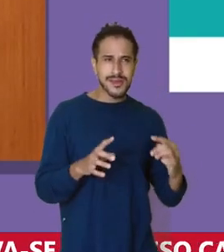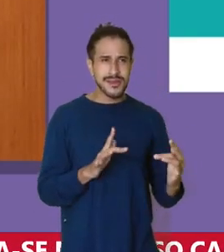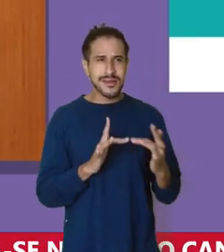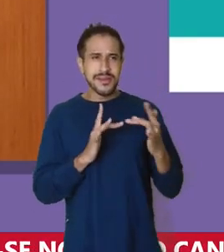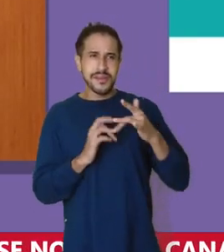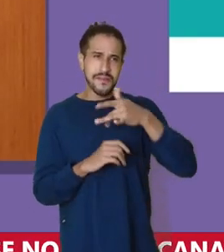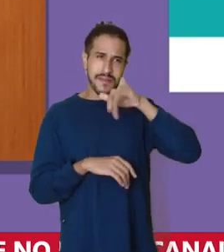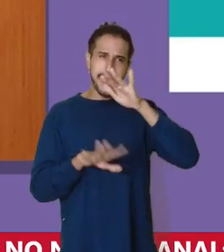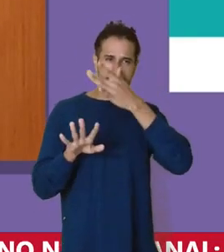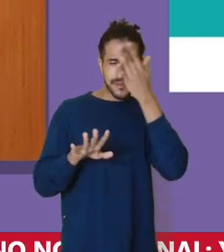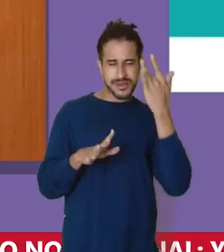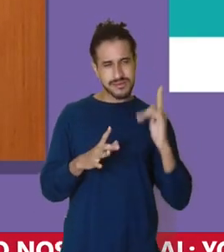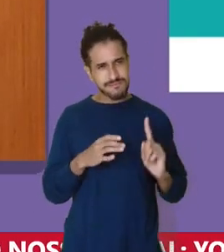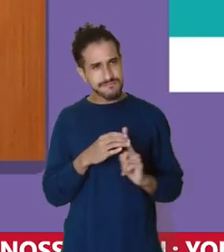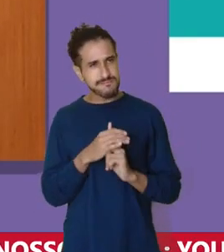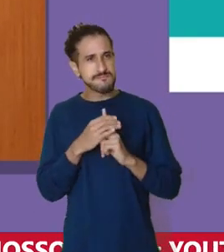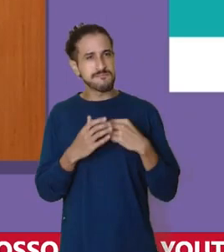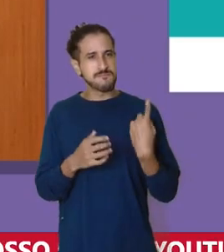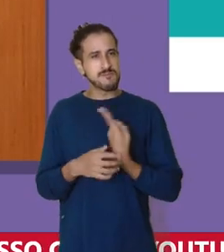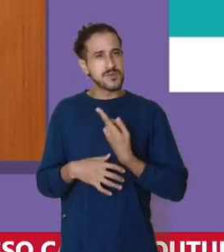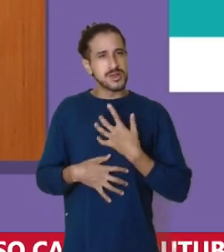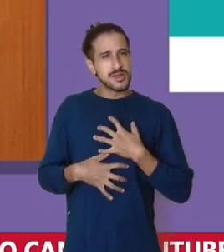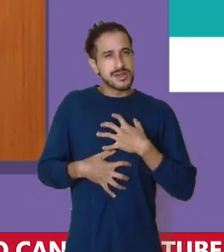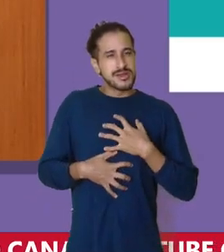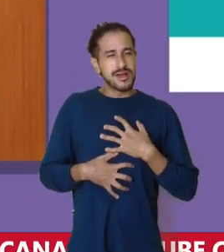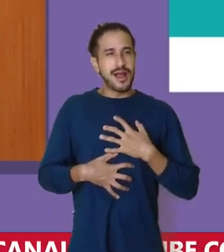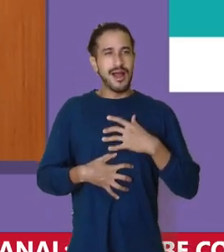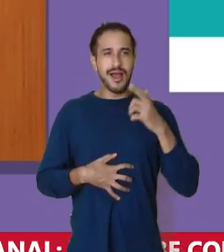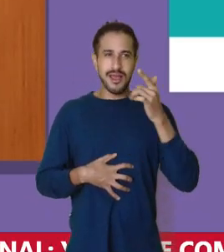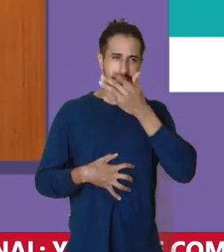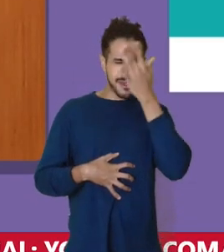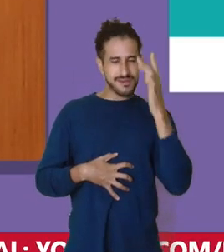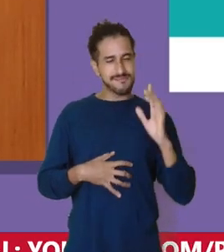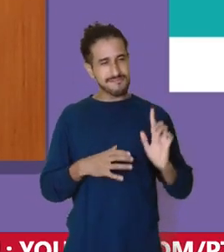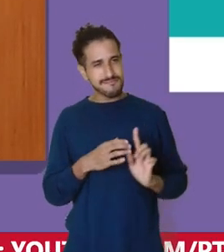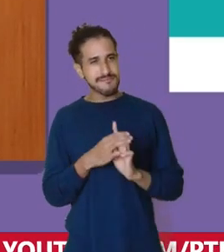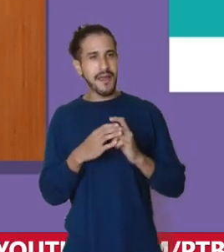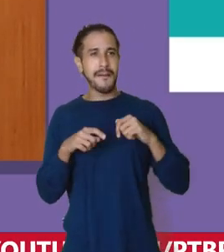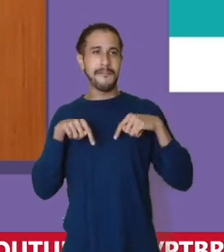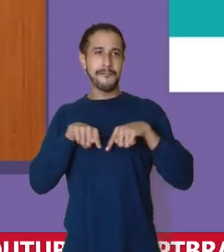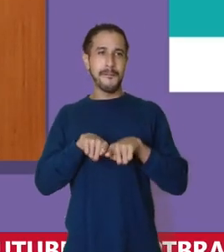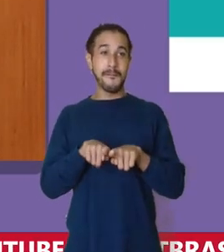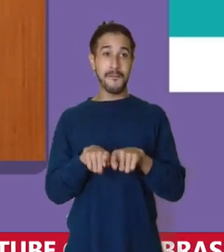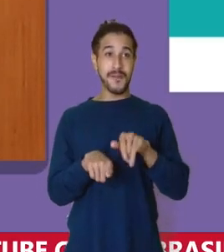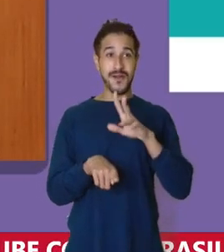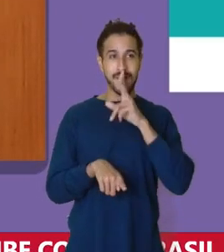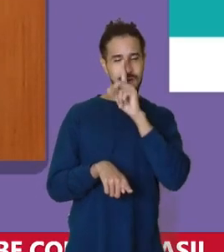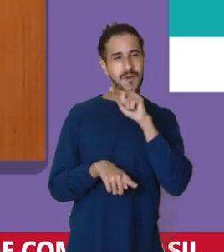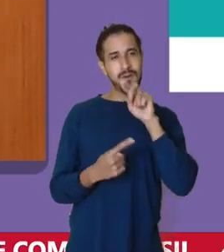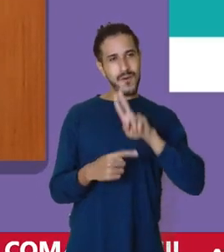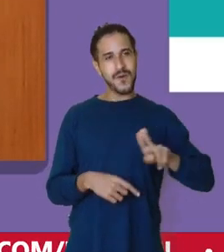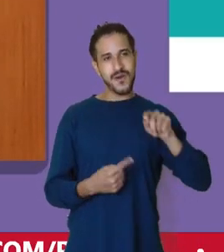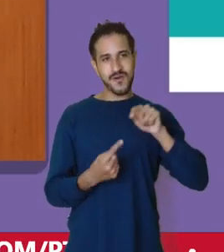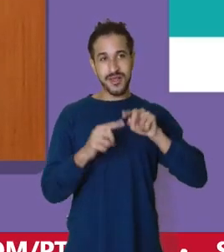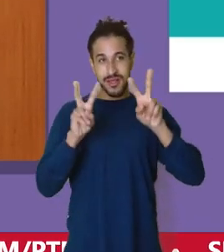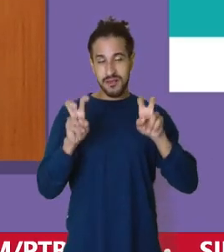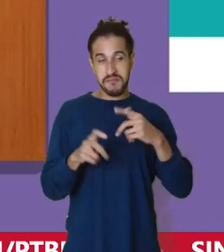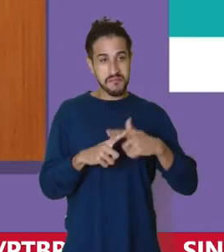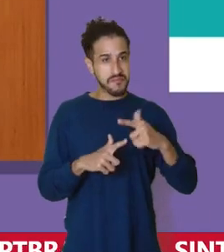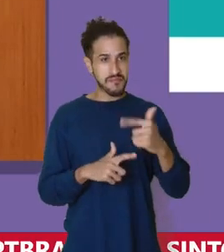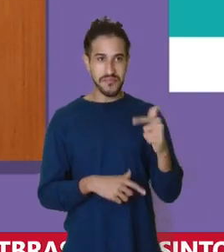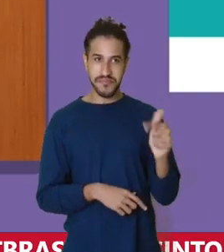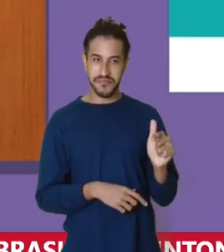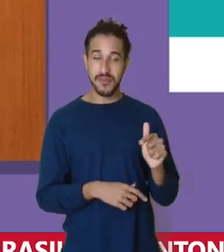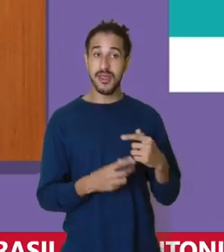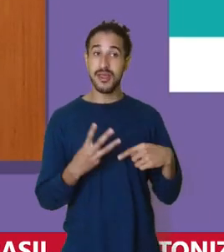para perto, né? Engaja mais, a gente acaba, as pessoas criam um vínculo maior quando a gente também usa para fazer isso, não tem problema.